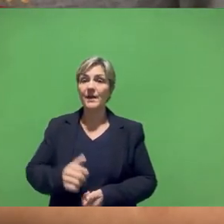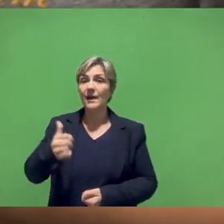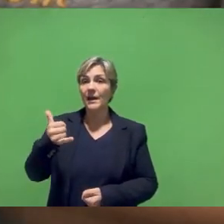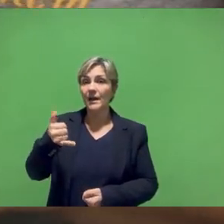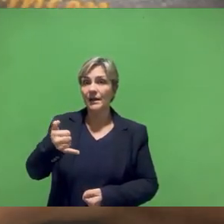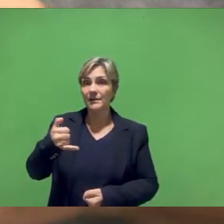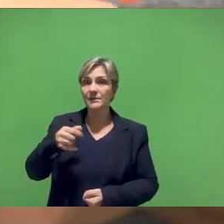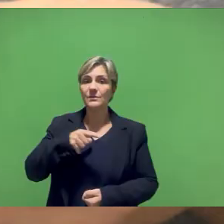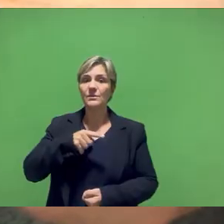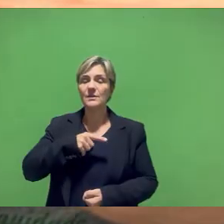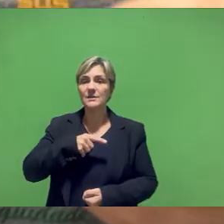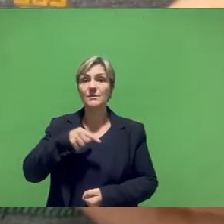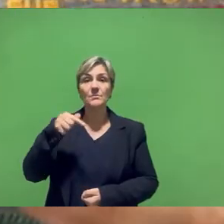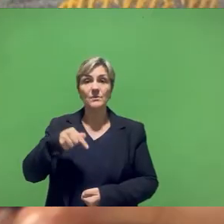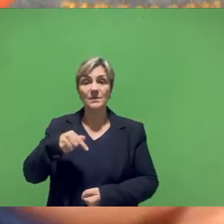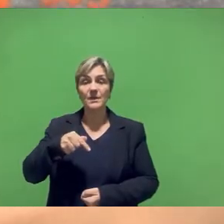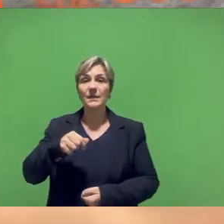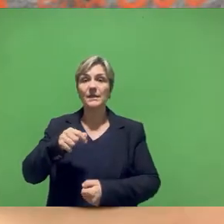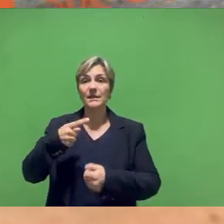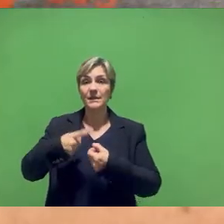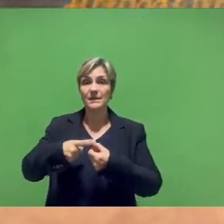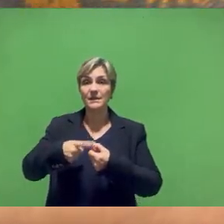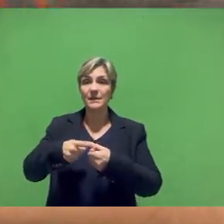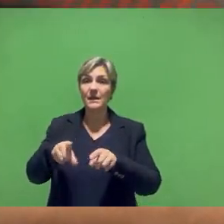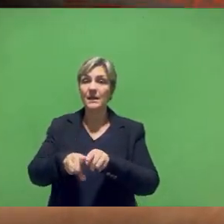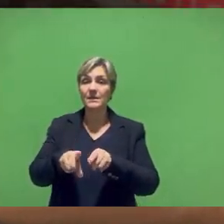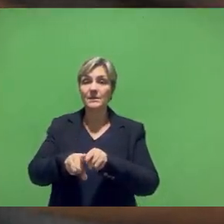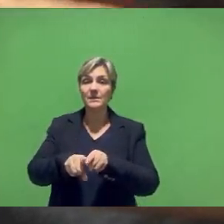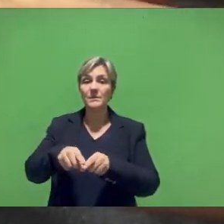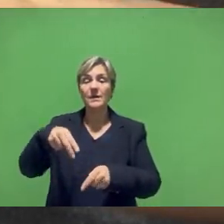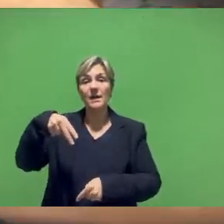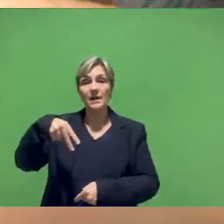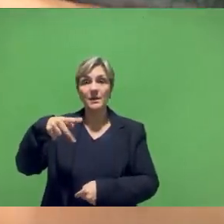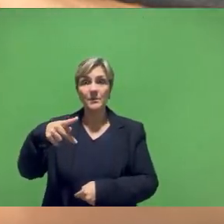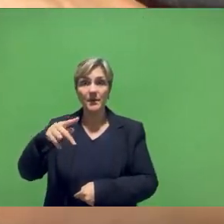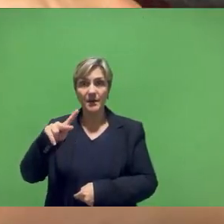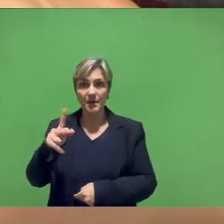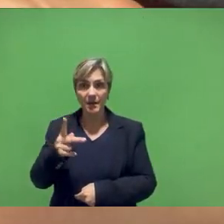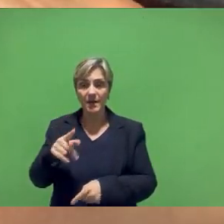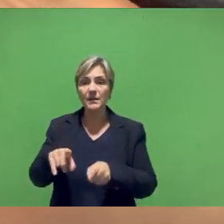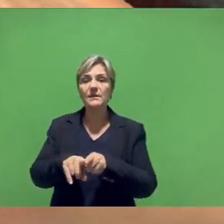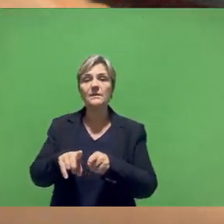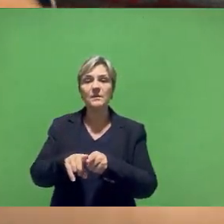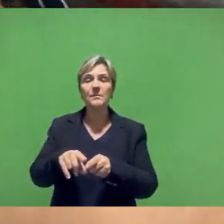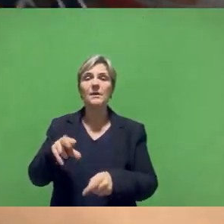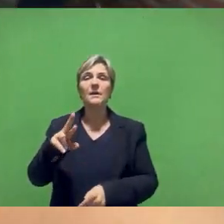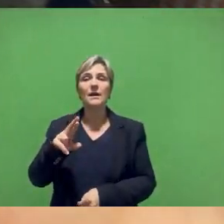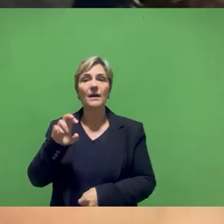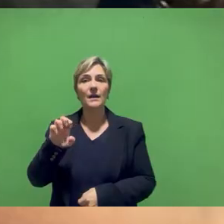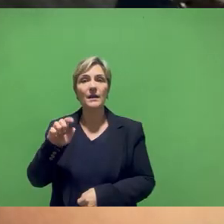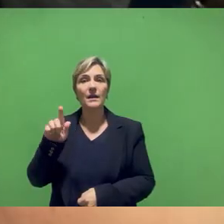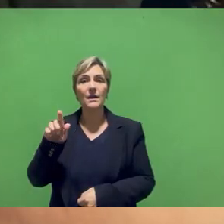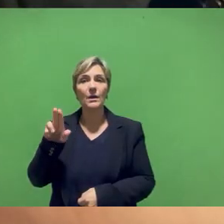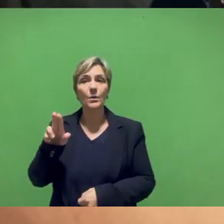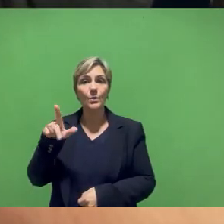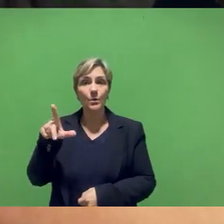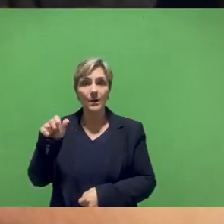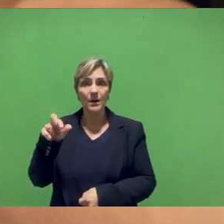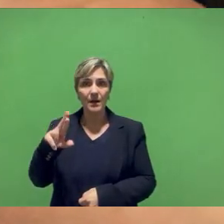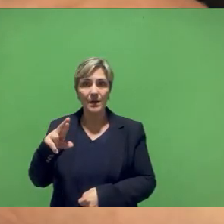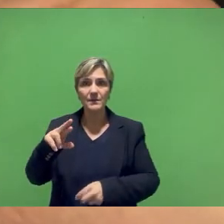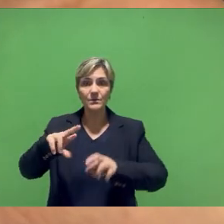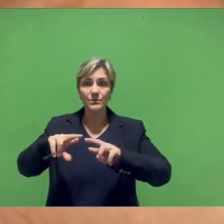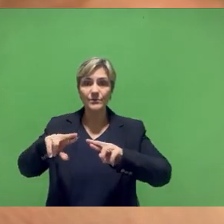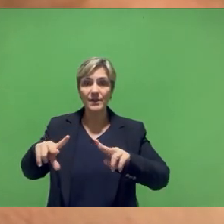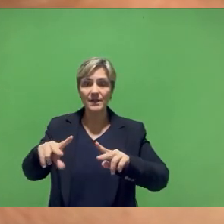A caneta nós temos aqui no município também a NPH e também a regular. Elas